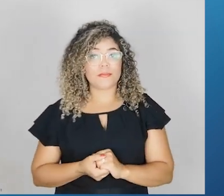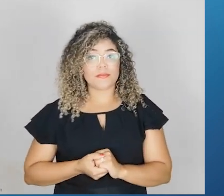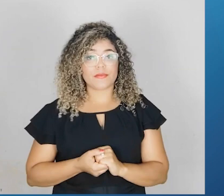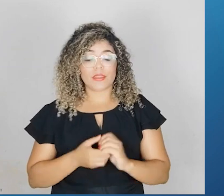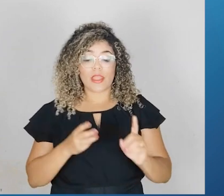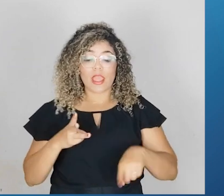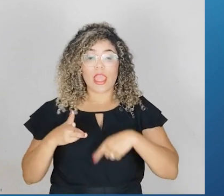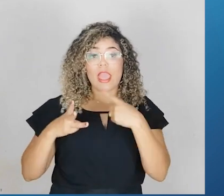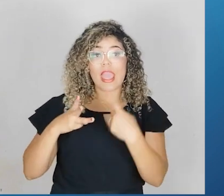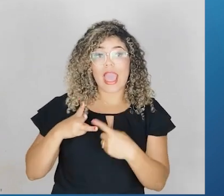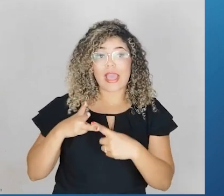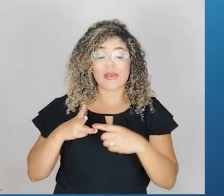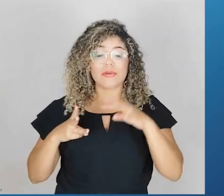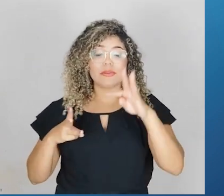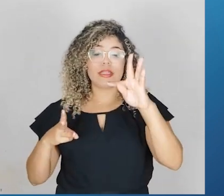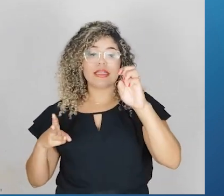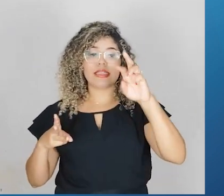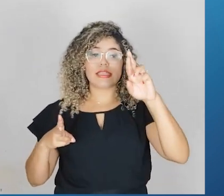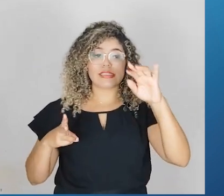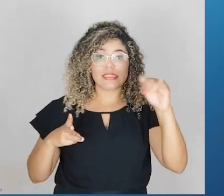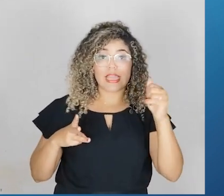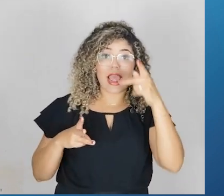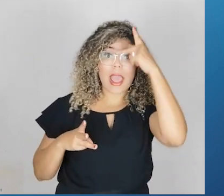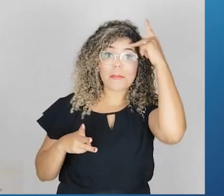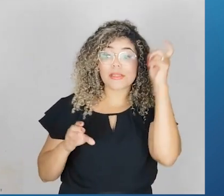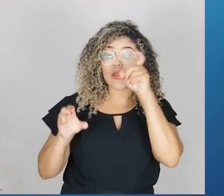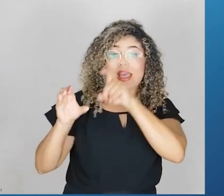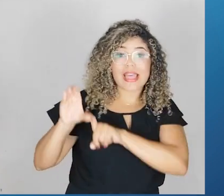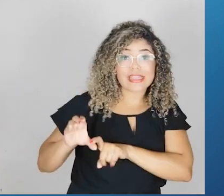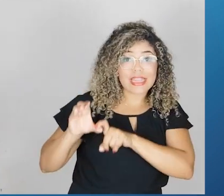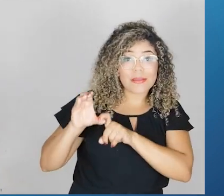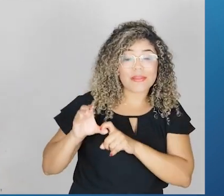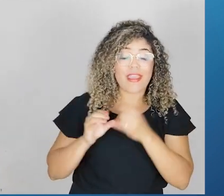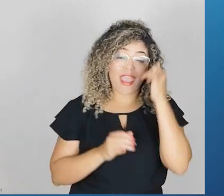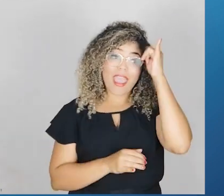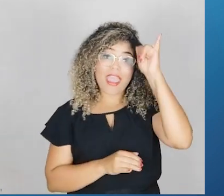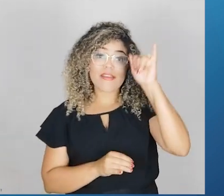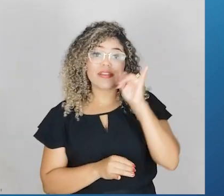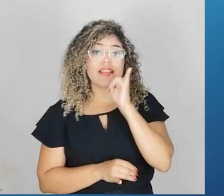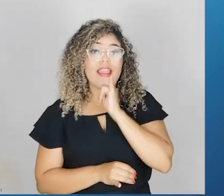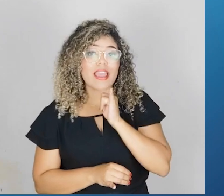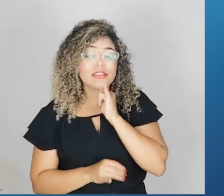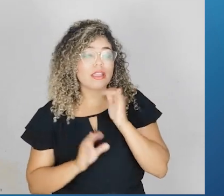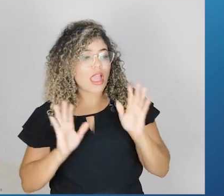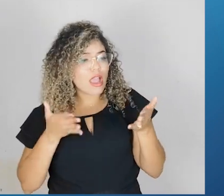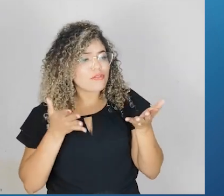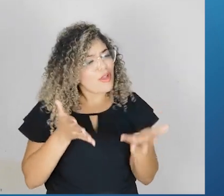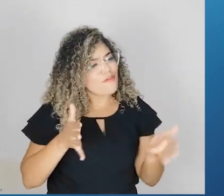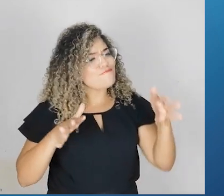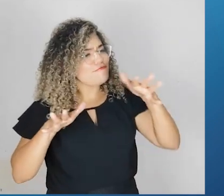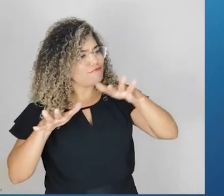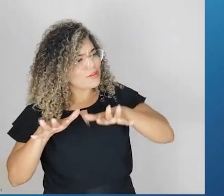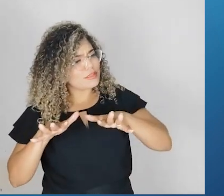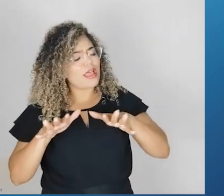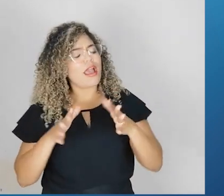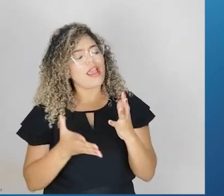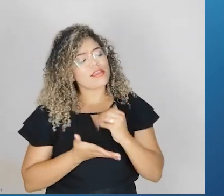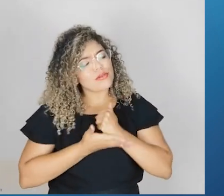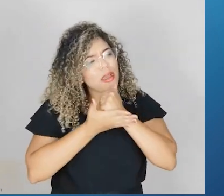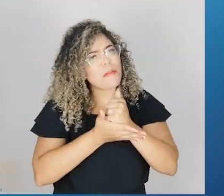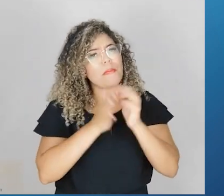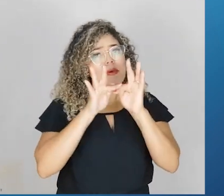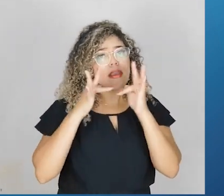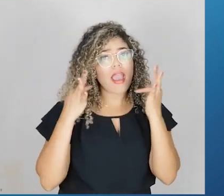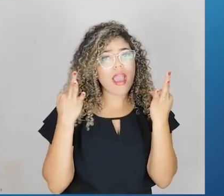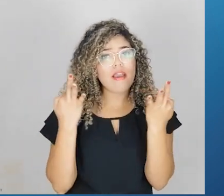na prevenção terciária, em caso de dependência, evita complicações, promove a reintegração e o apoio à família. Aqui